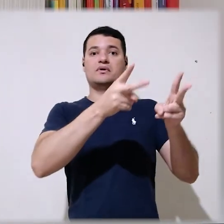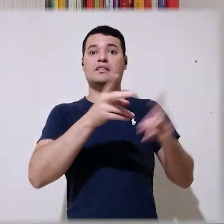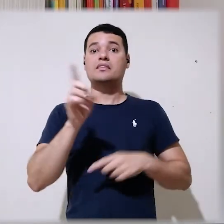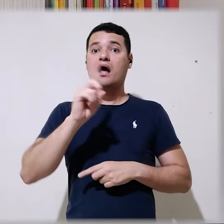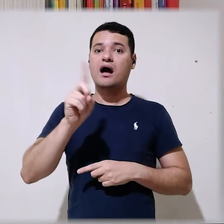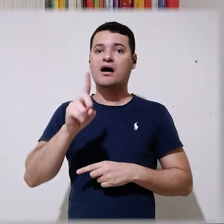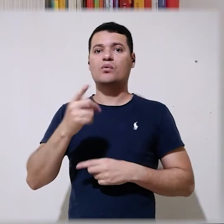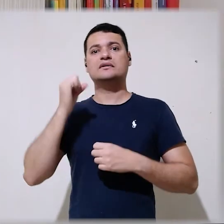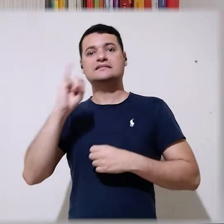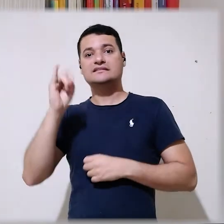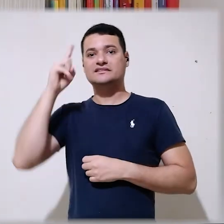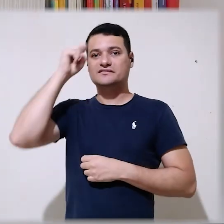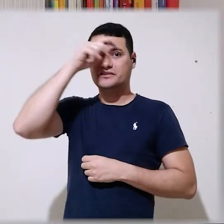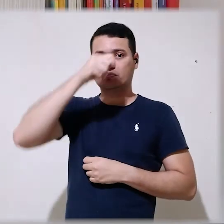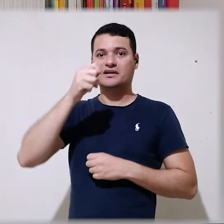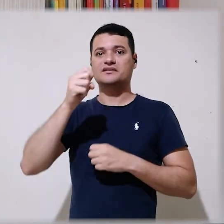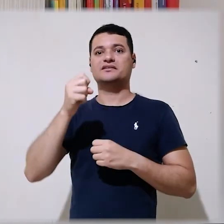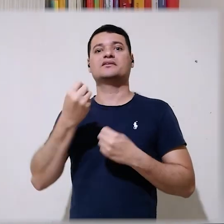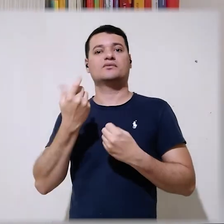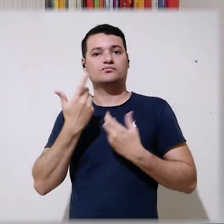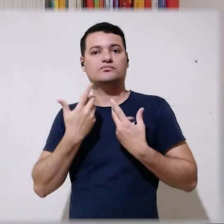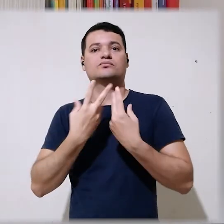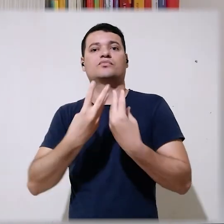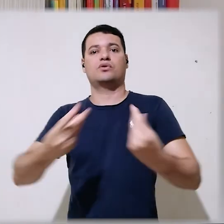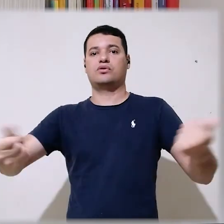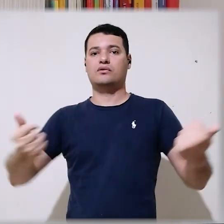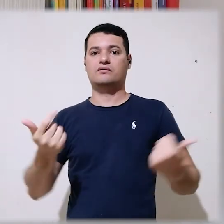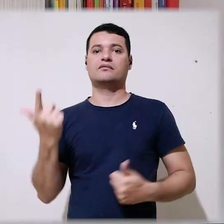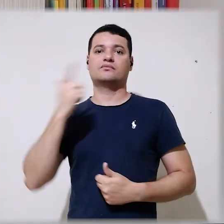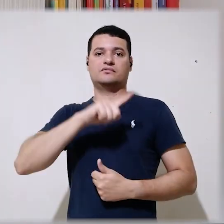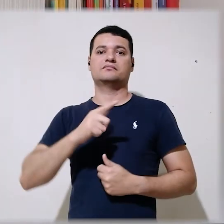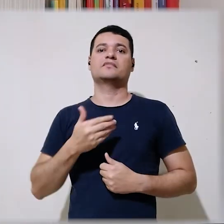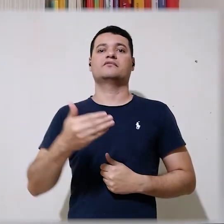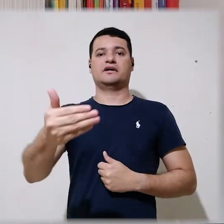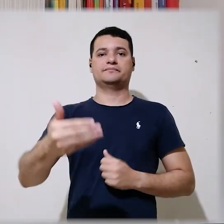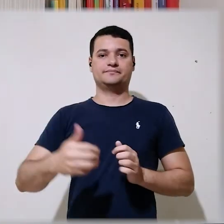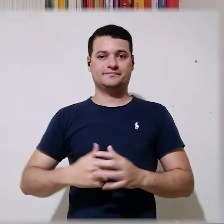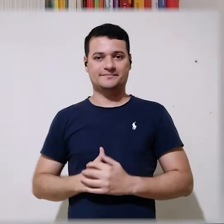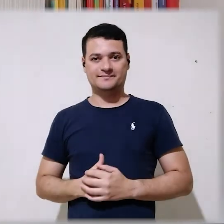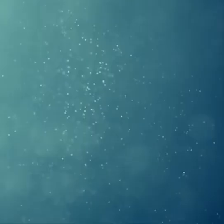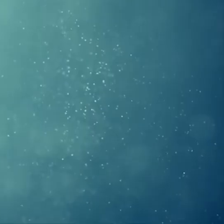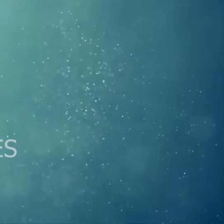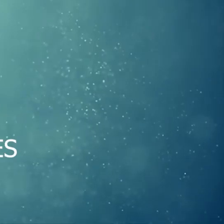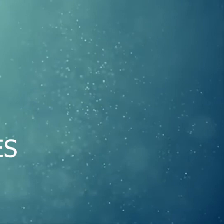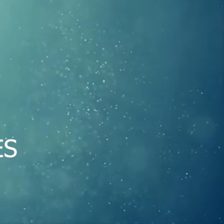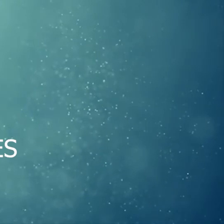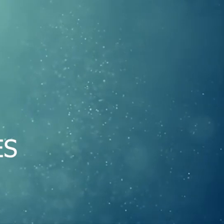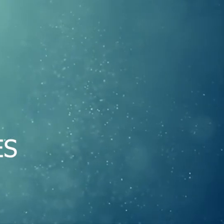as ruins também não. Se tiver difícil, lembre-se que vai passar.